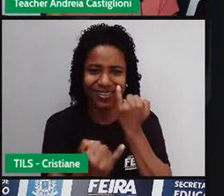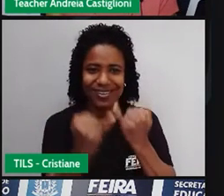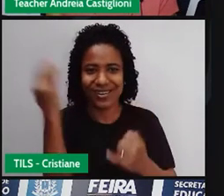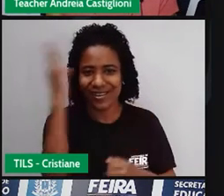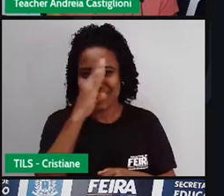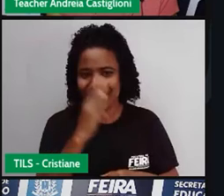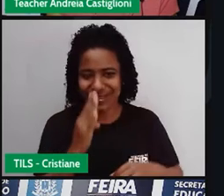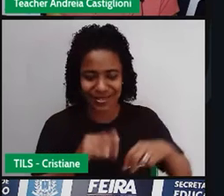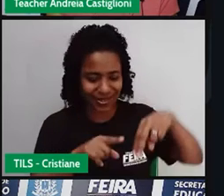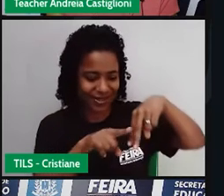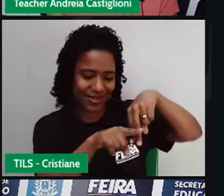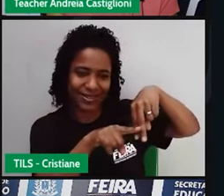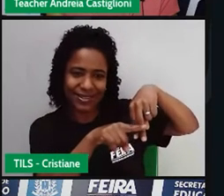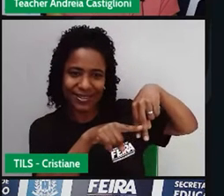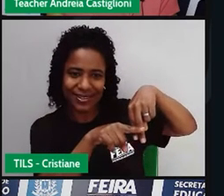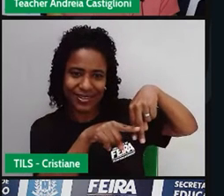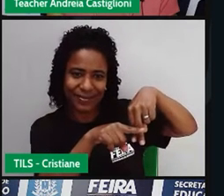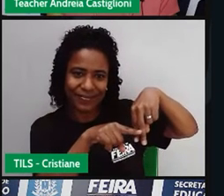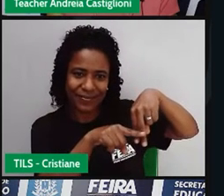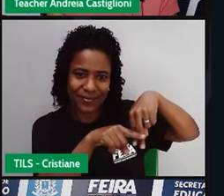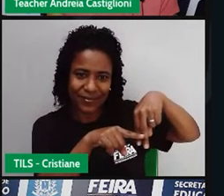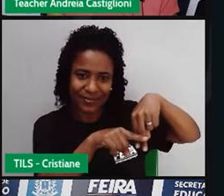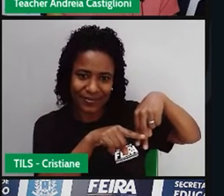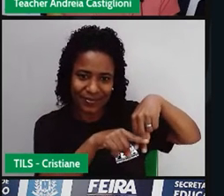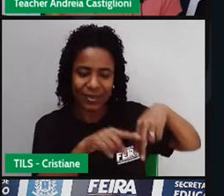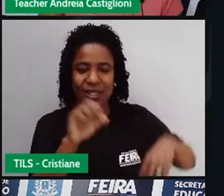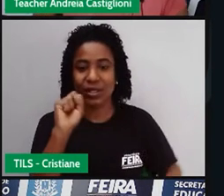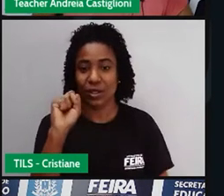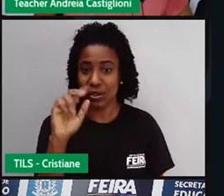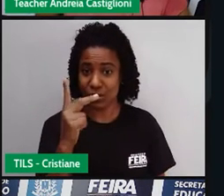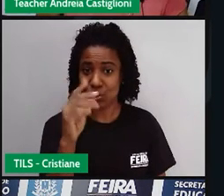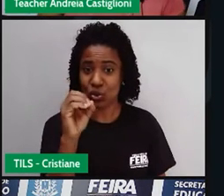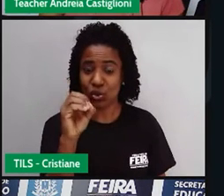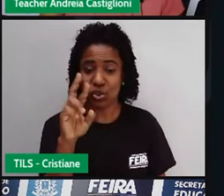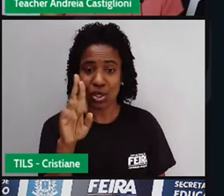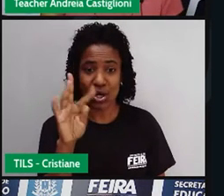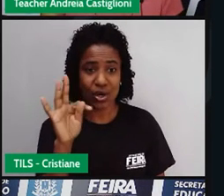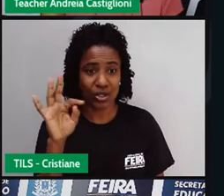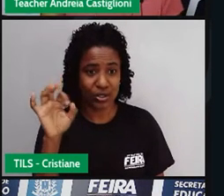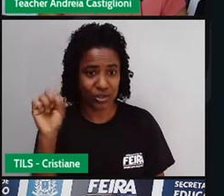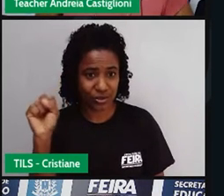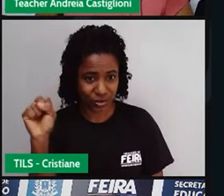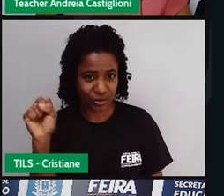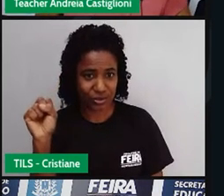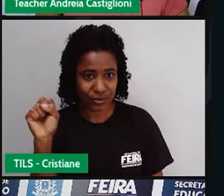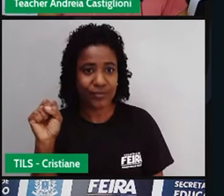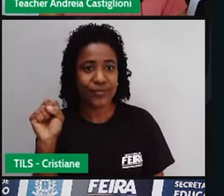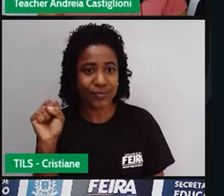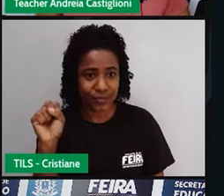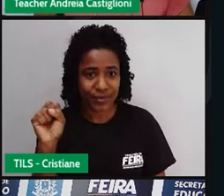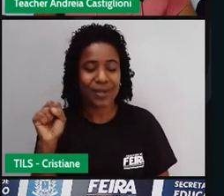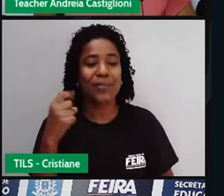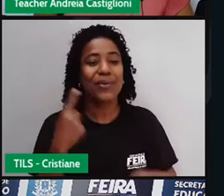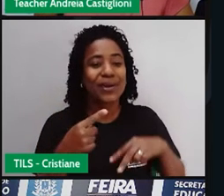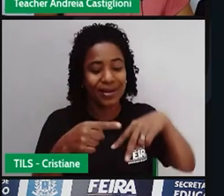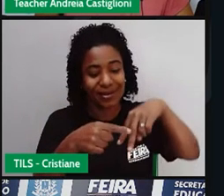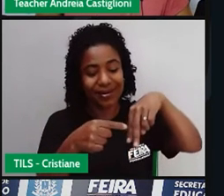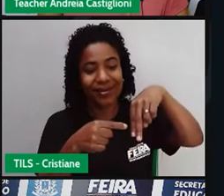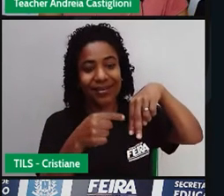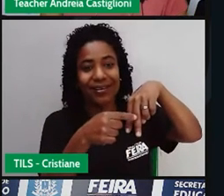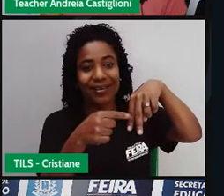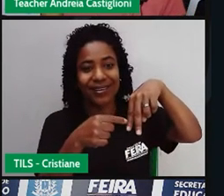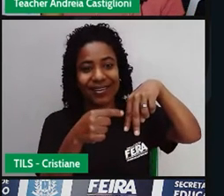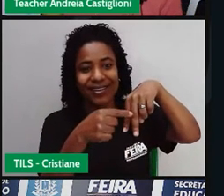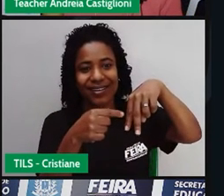e nos países do exterior eles usam chore chore porque também a gente vai estar colocando que nas duas pernas Ela teremos